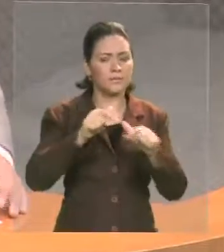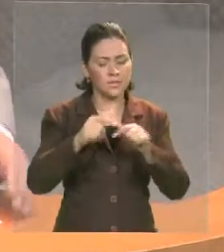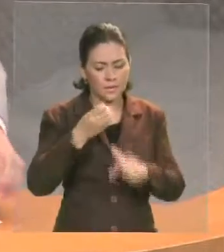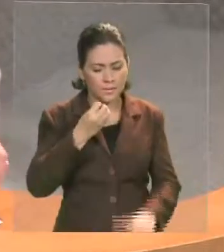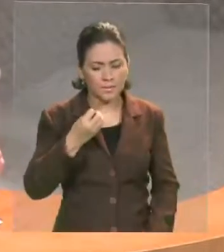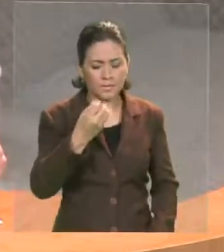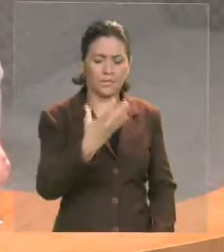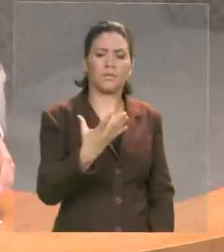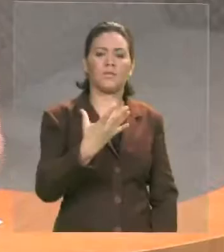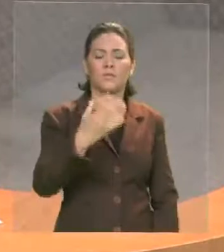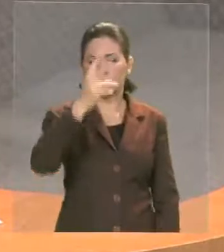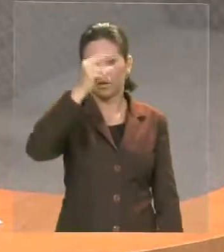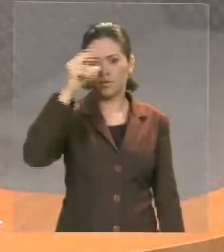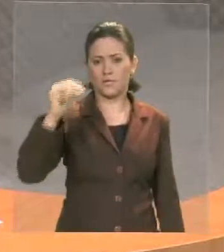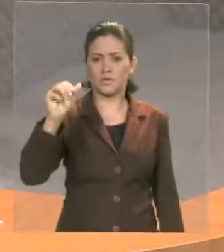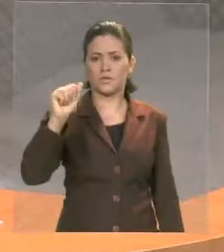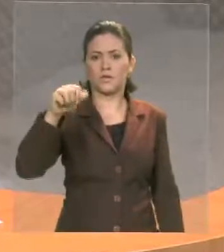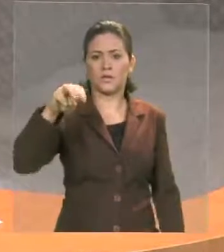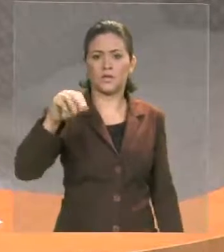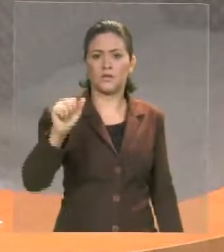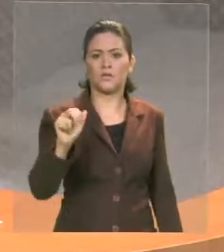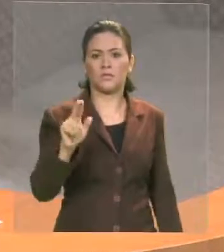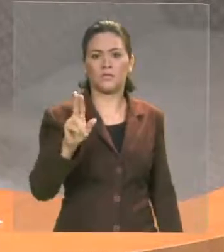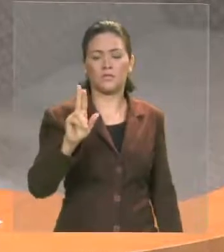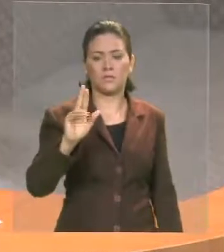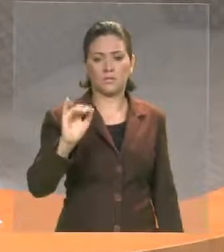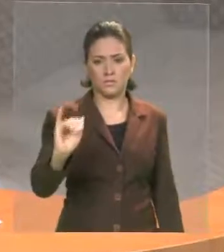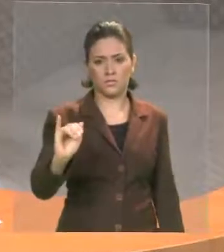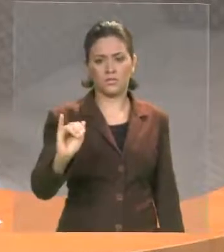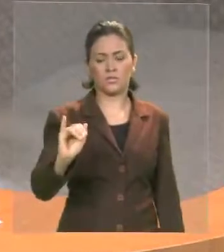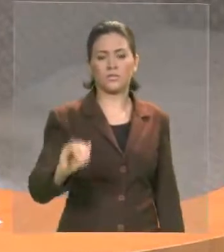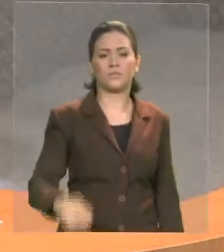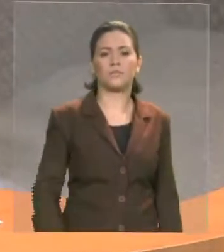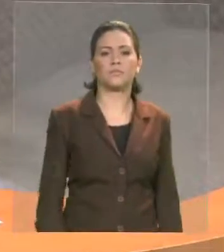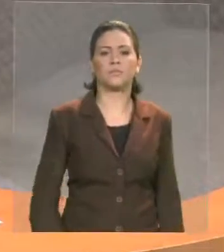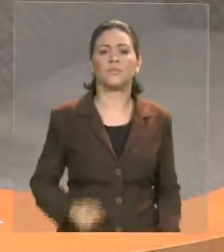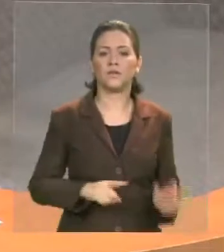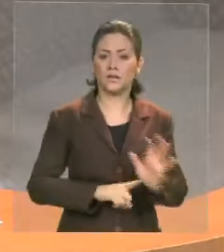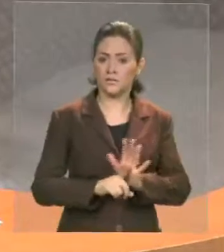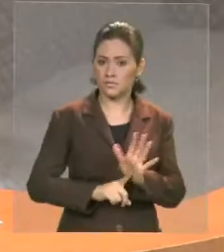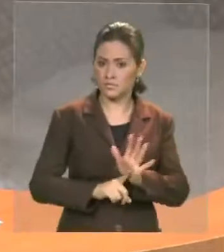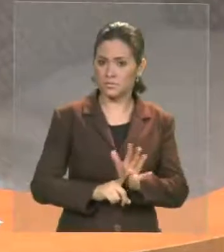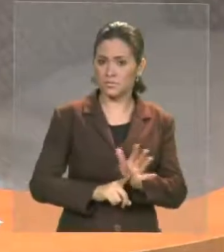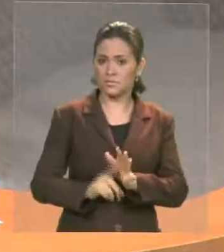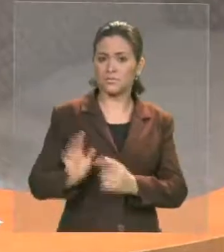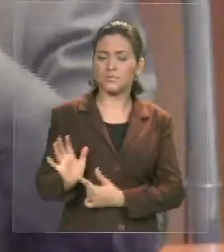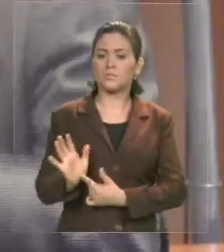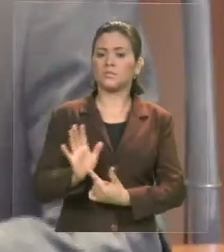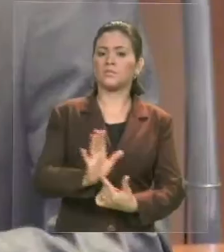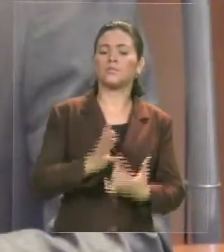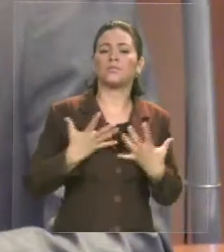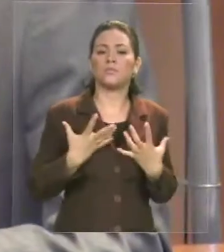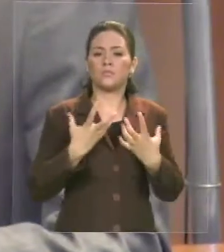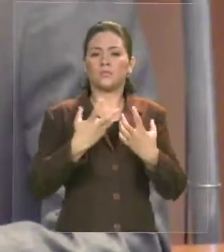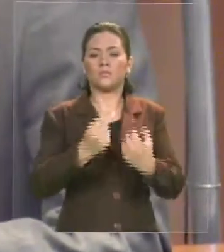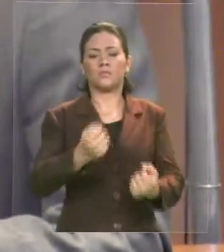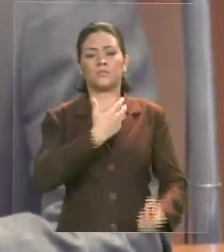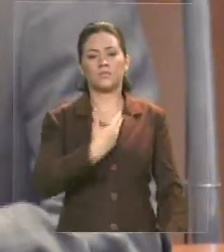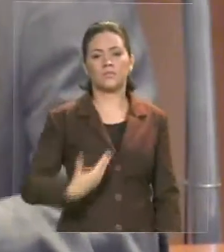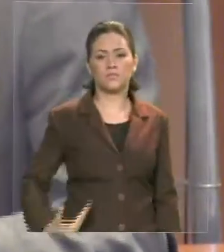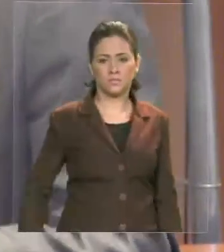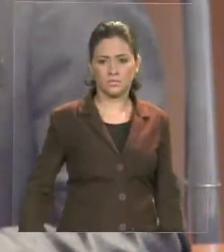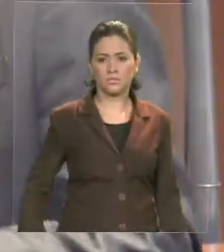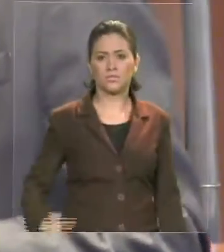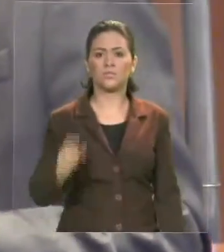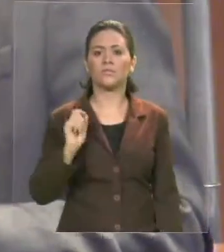prefeito Amauri. E esses dados, eles simplesmente traduzem a aprovação do governo e